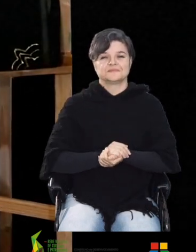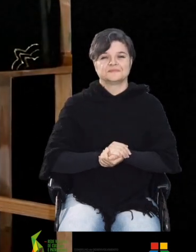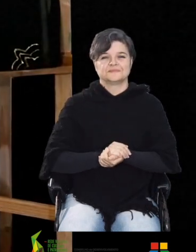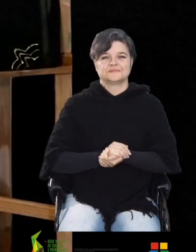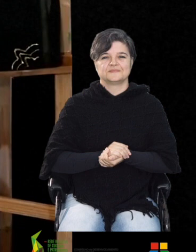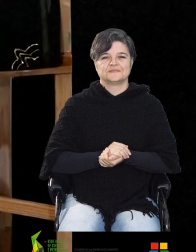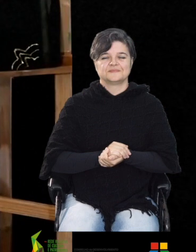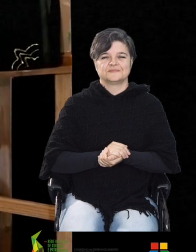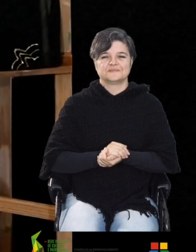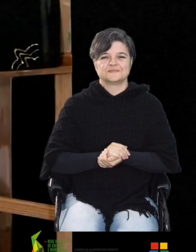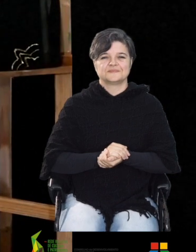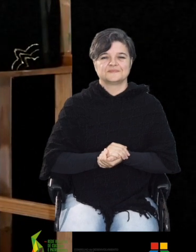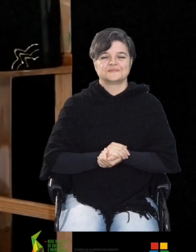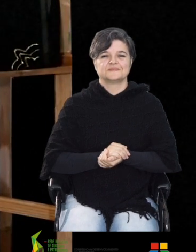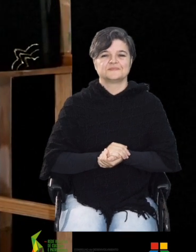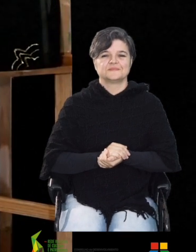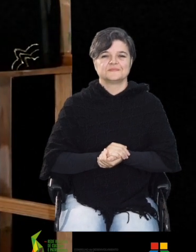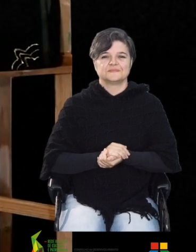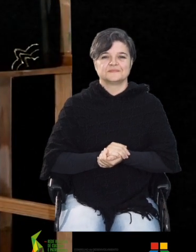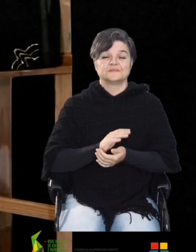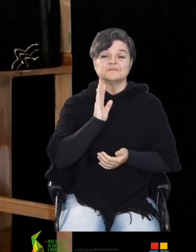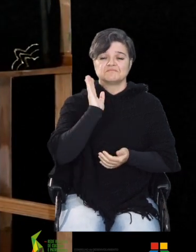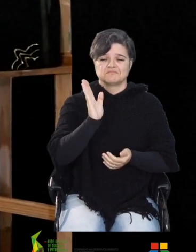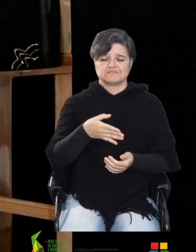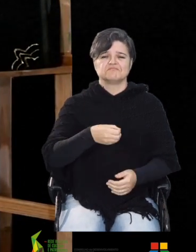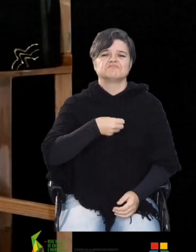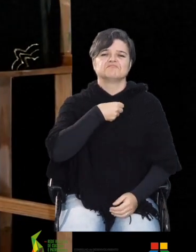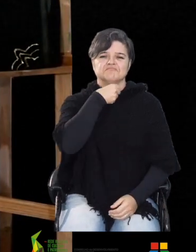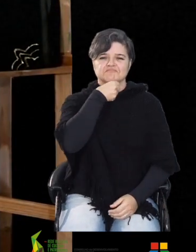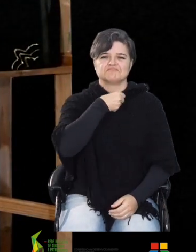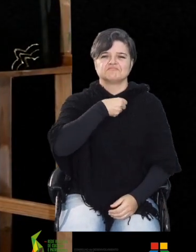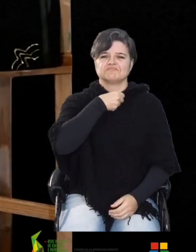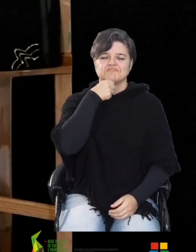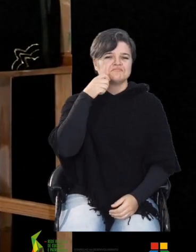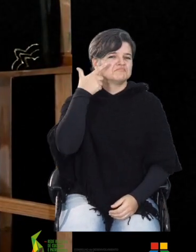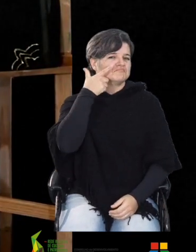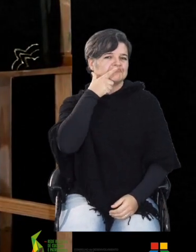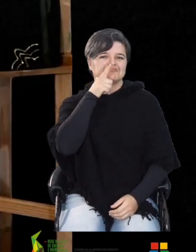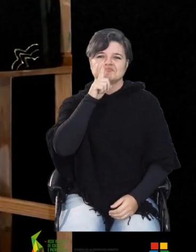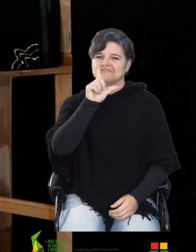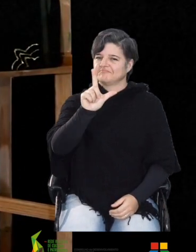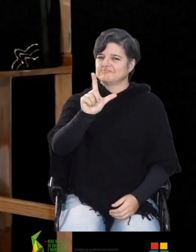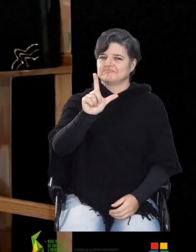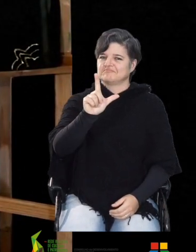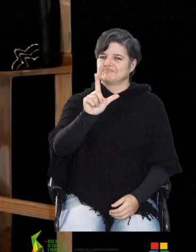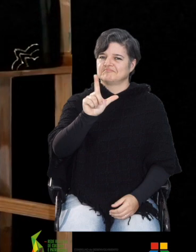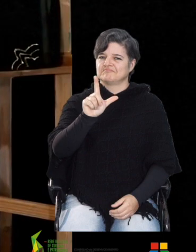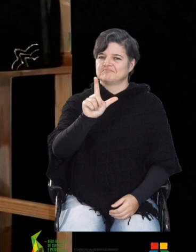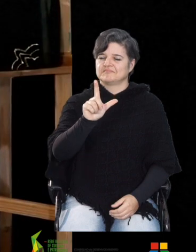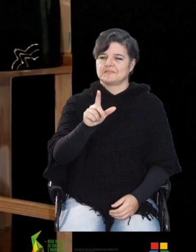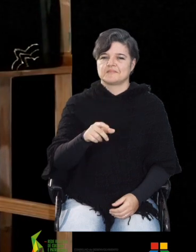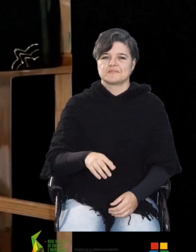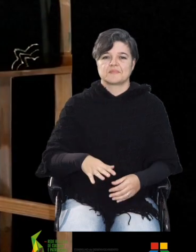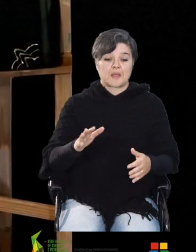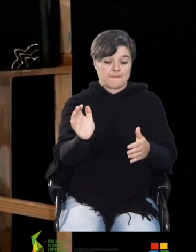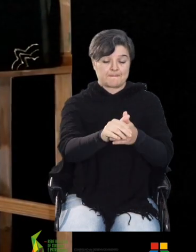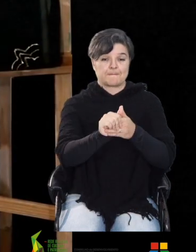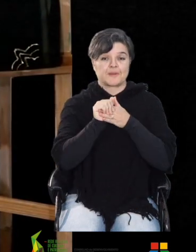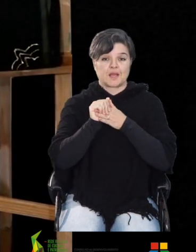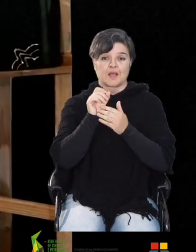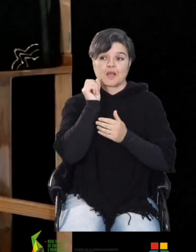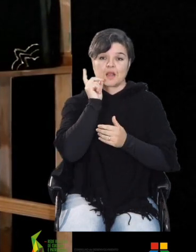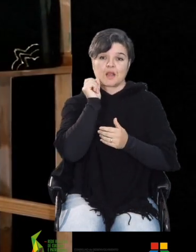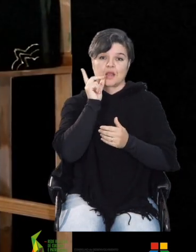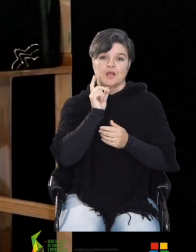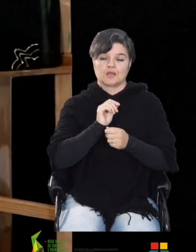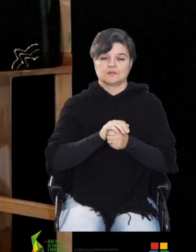eu não gosto que já vem não conseguia mais rápido passar o seu dono